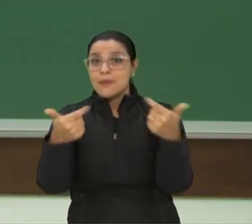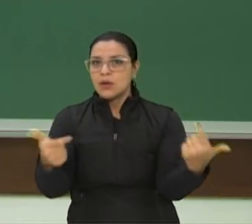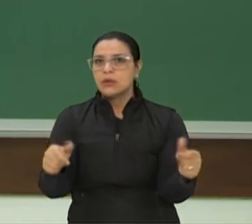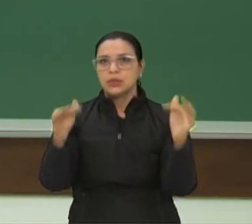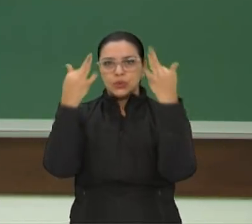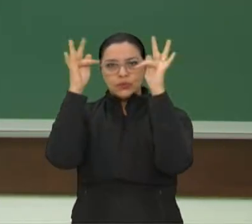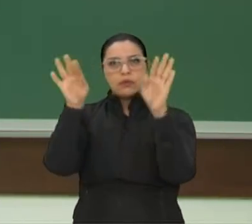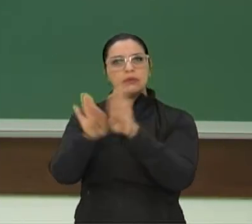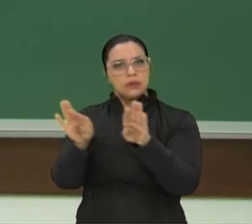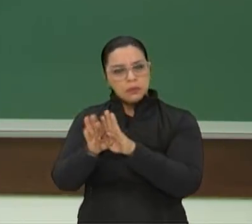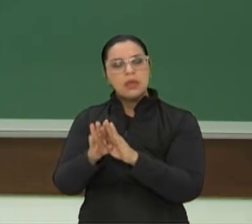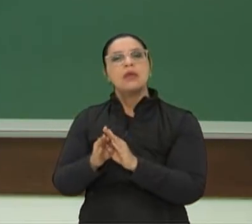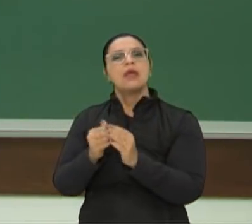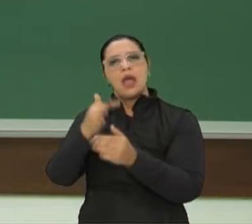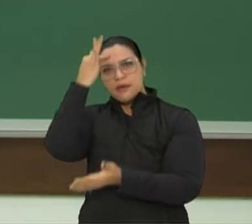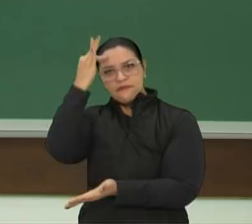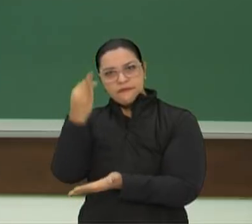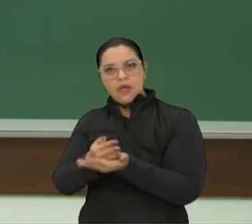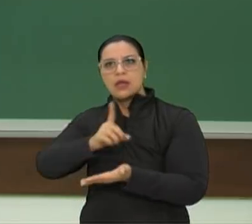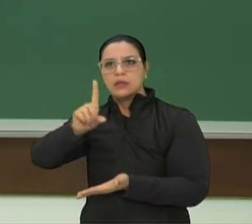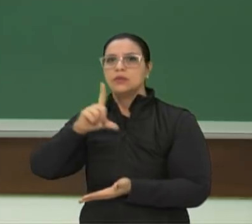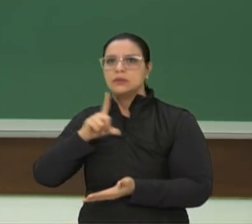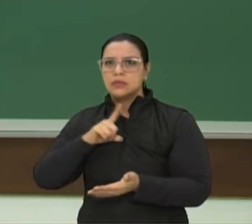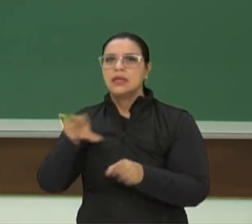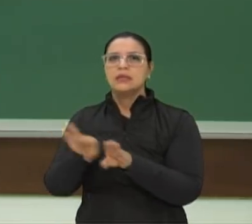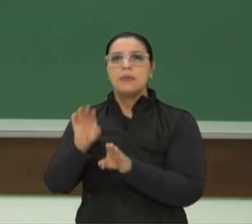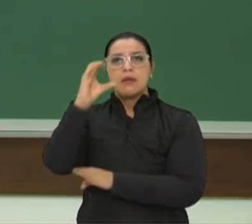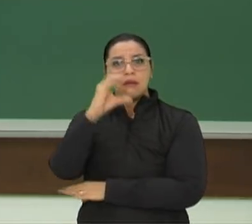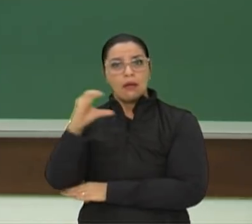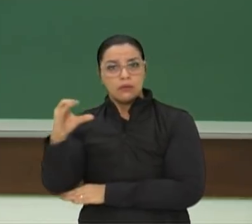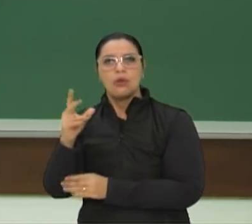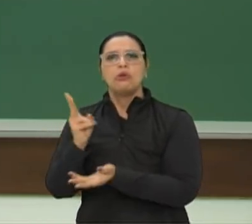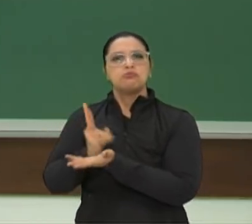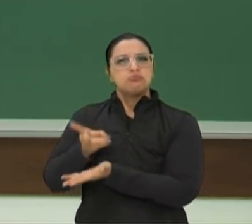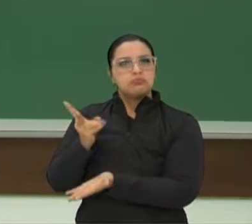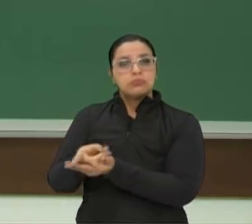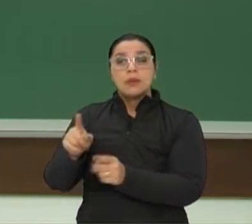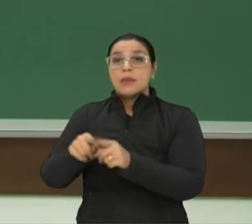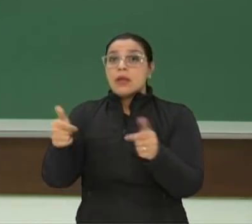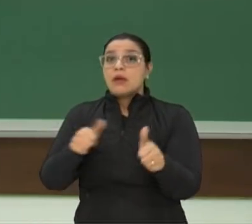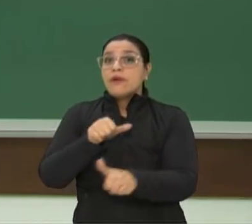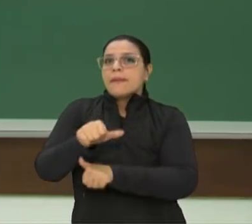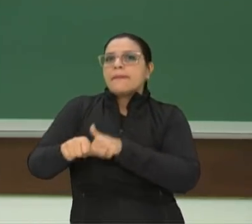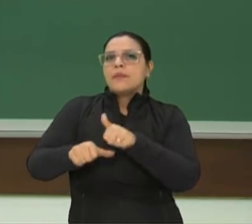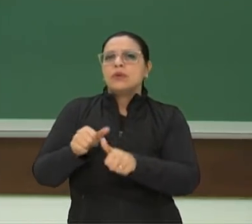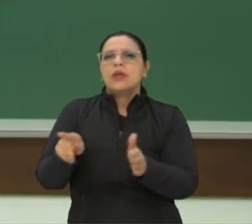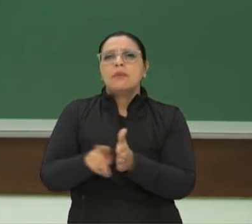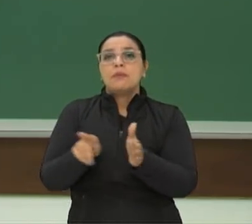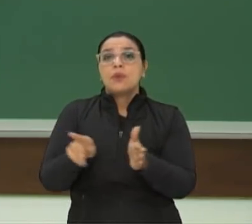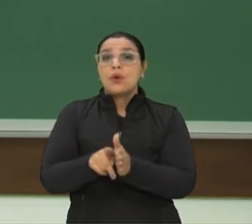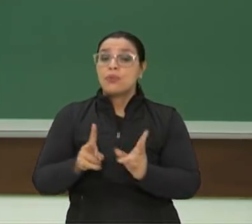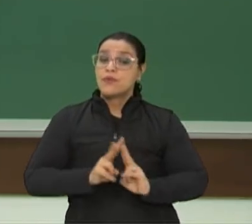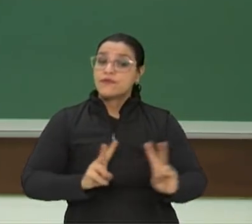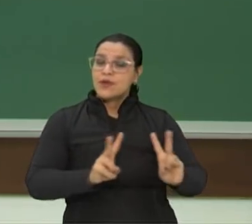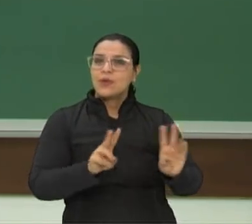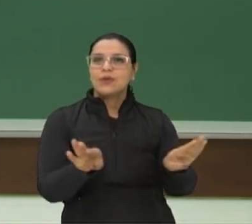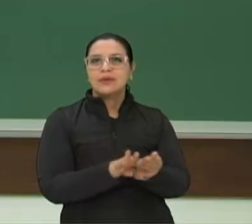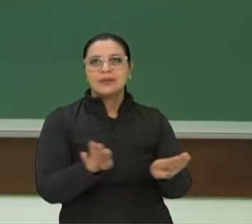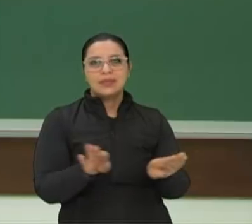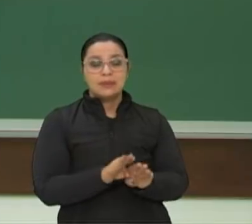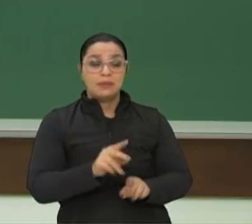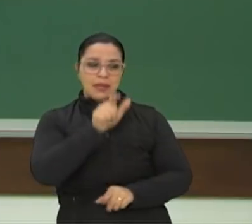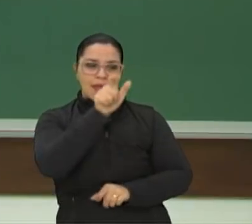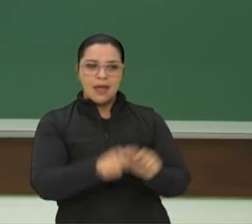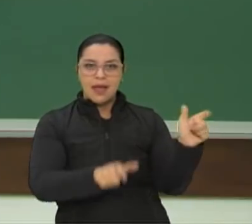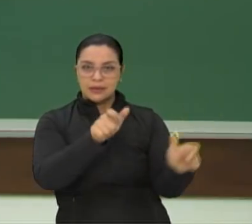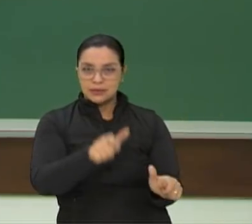deles continua ali, né, com fé em Deus, continuam católicos, inclusive, só que agora eles vão dar, né, um pouquinho mais de valor do que a Idade Média